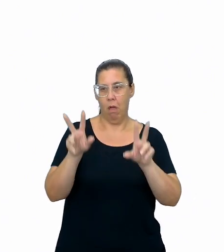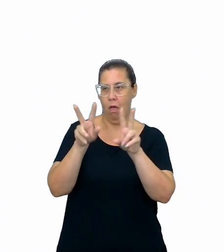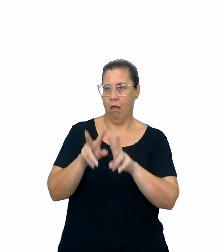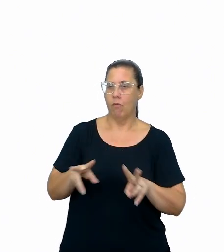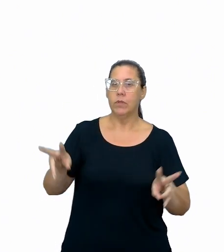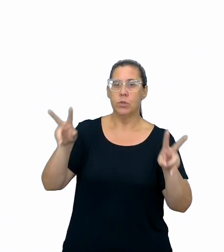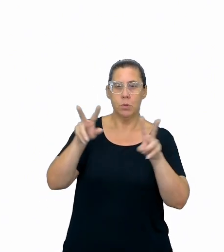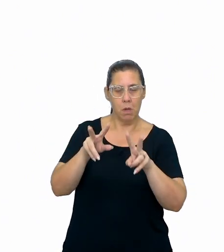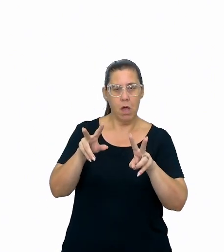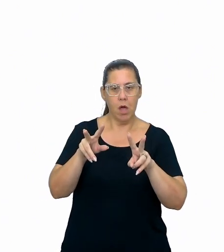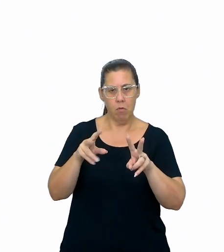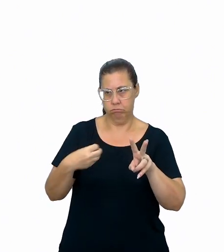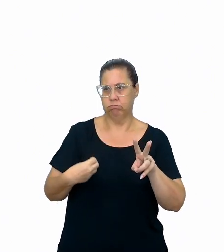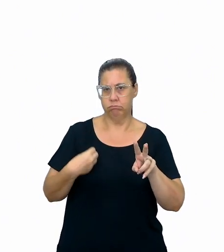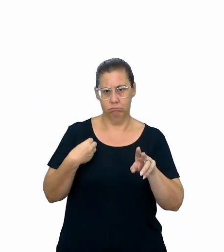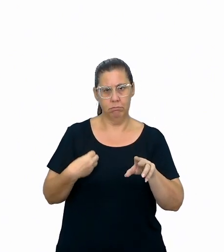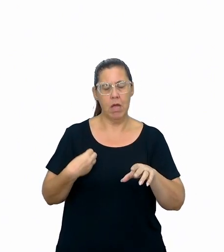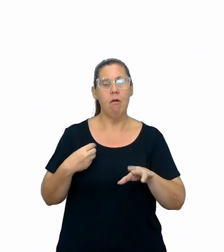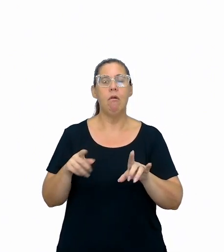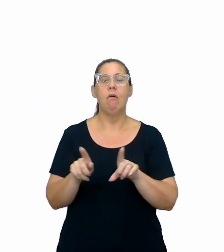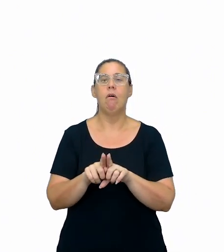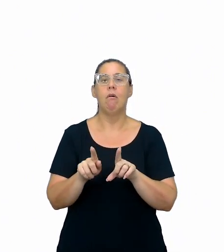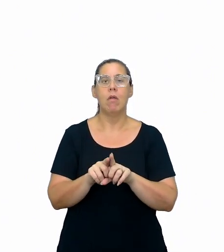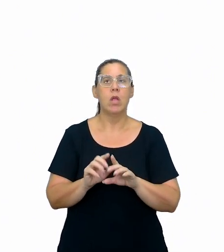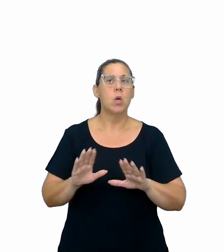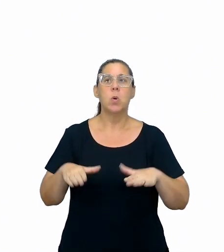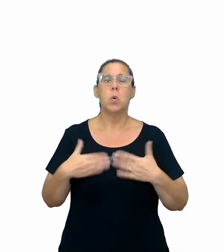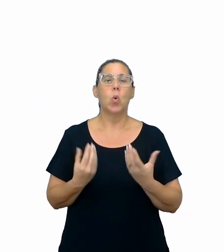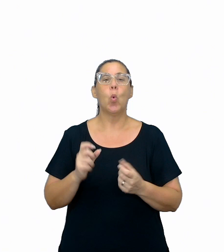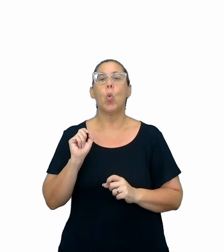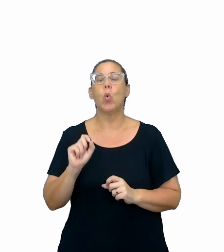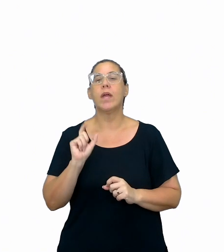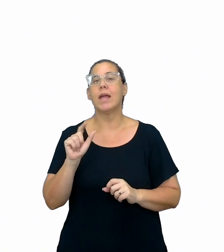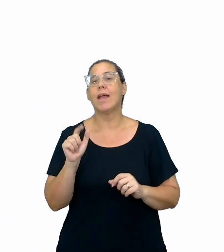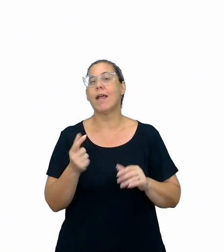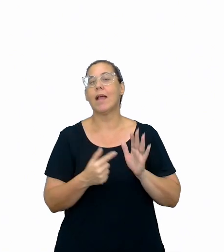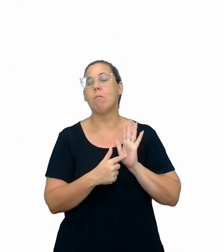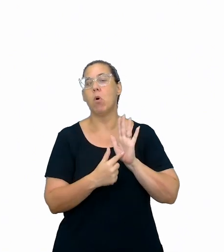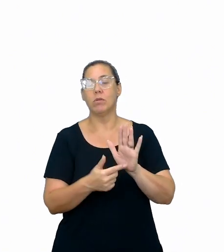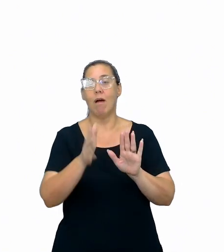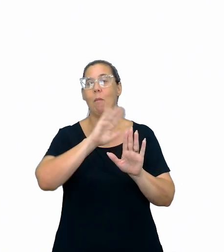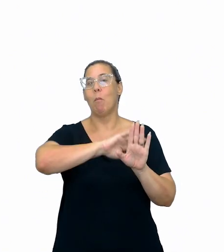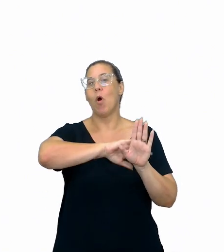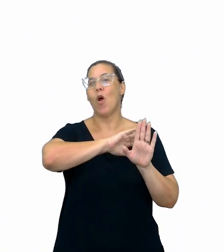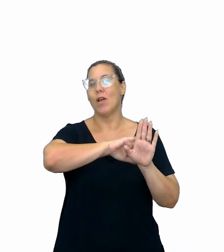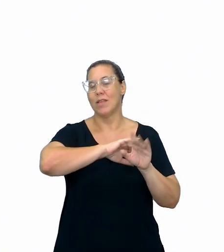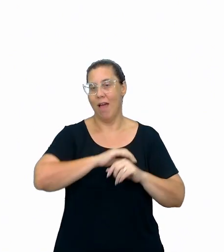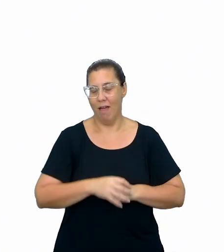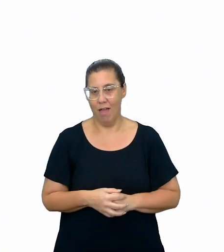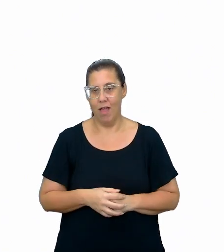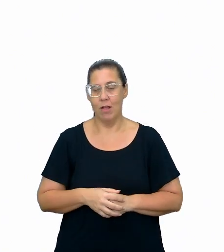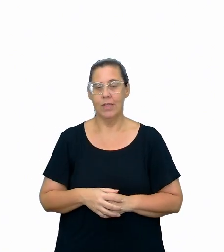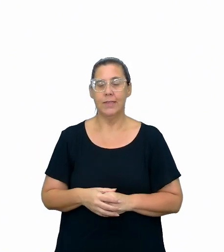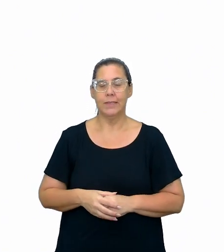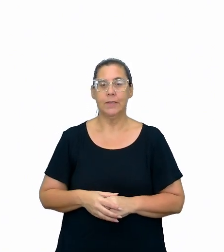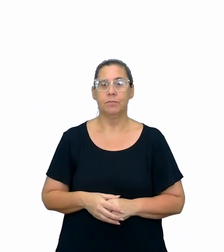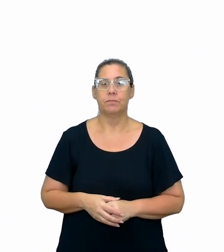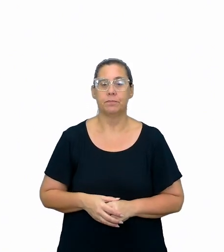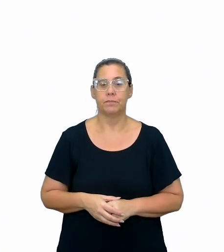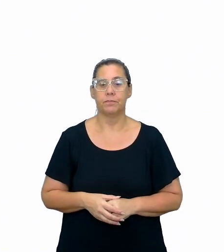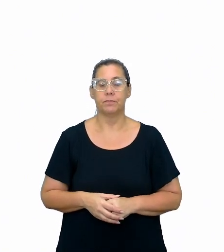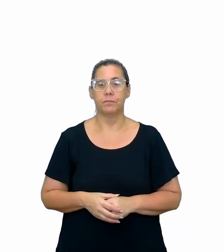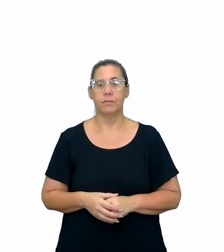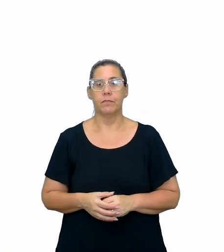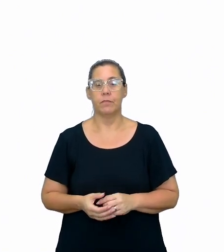gráfico-visuais que estão presentes e a intencionalidade que existe por trás deles. Avançando,